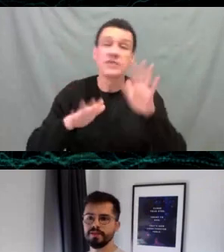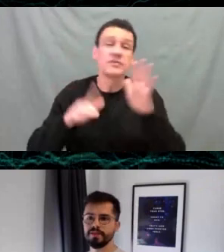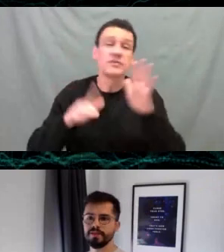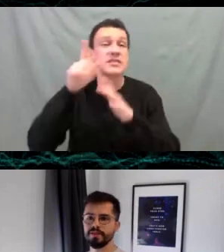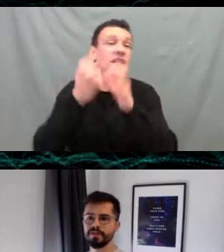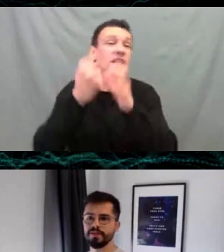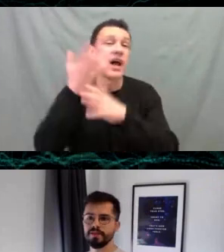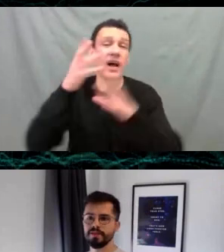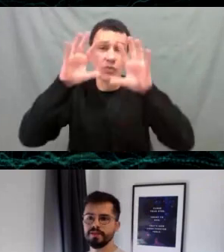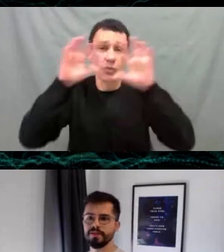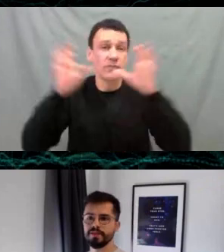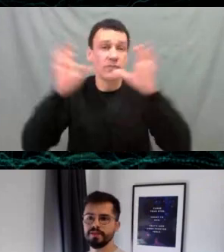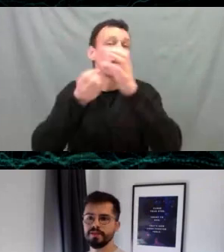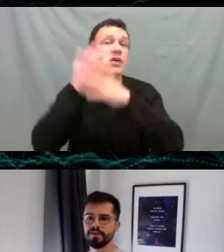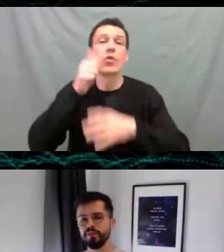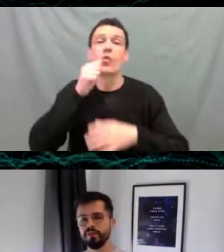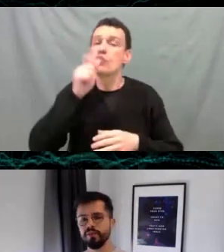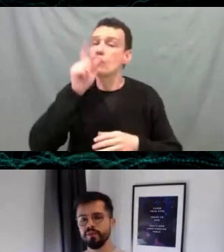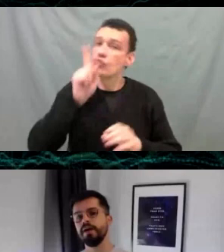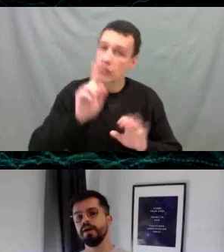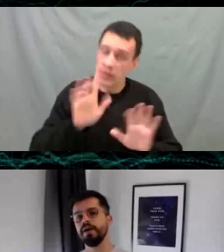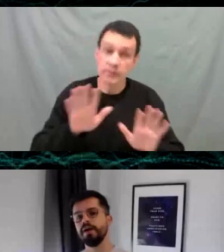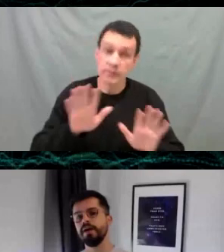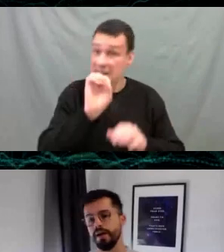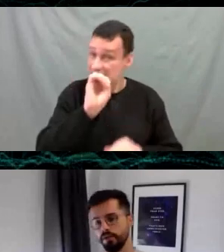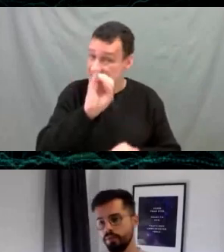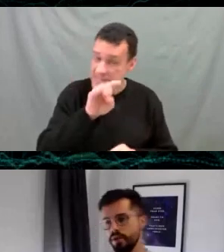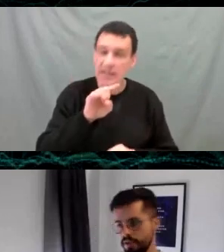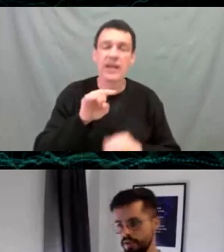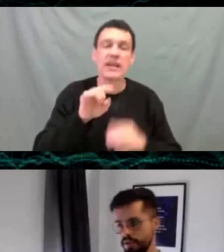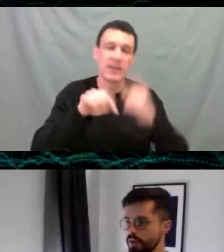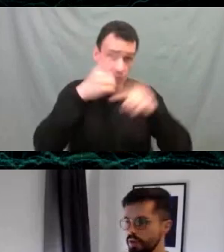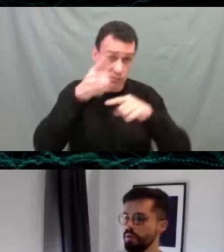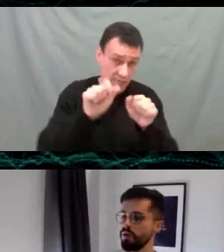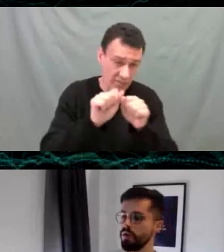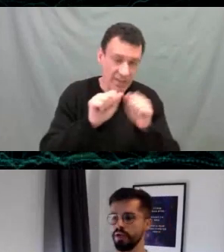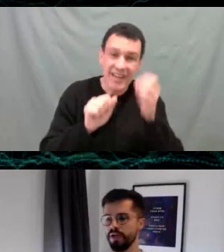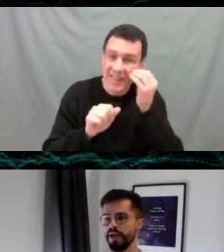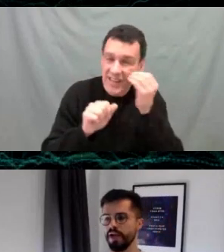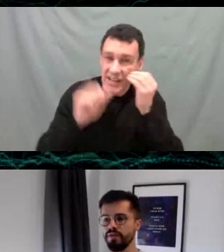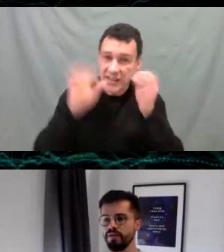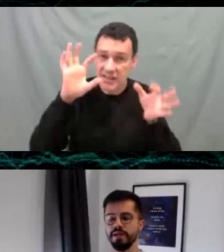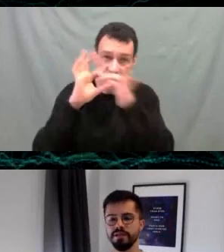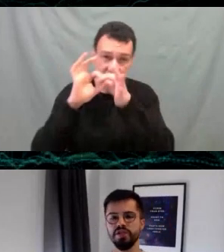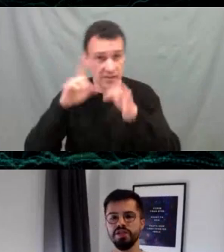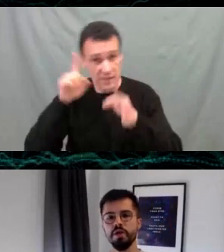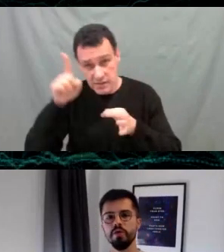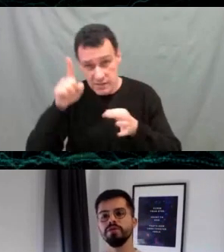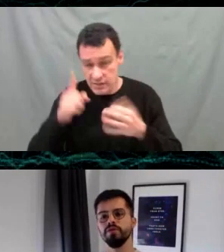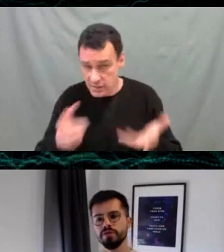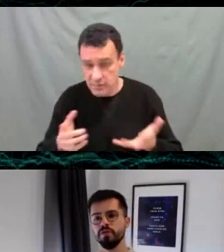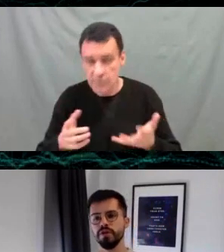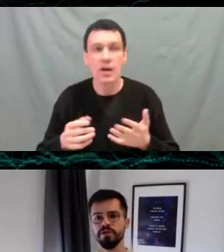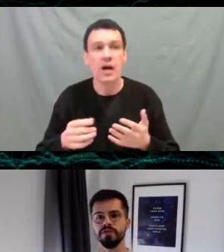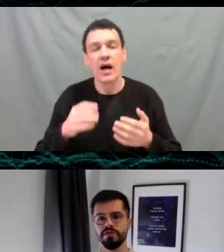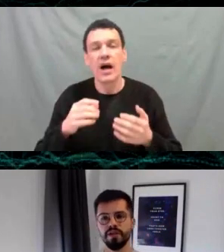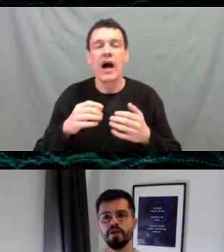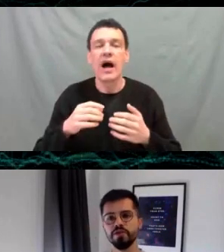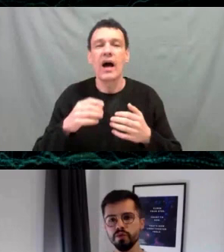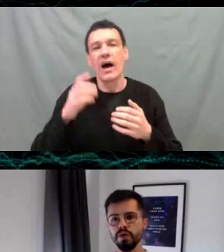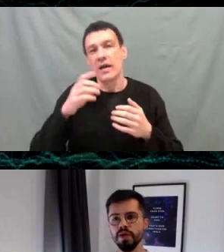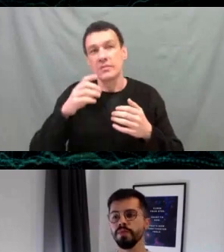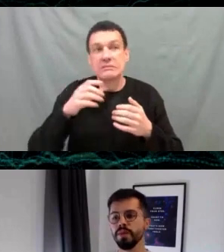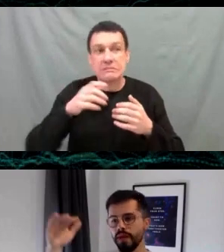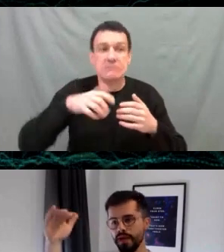então ele é um pouquinho mais difícil quando você vai fazer o teste de integração teste integrado por exemplo né Porque um teste integrado ele vai exigir algumas outras